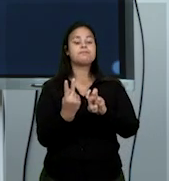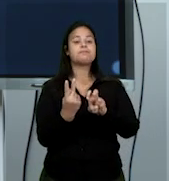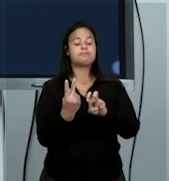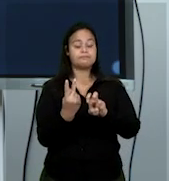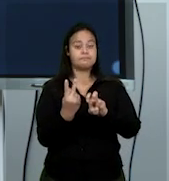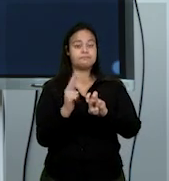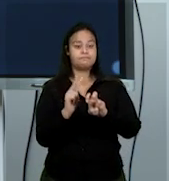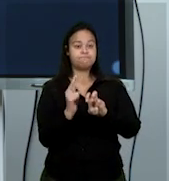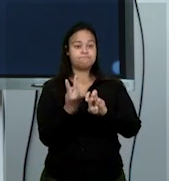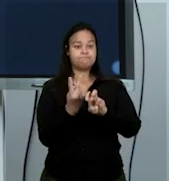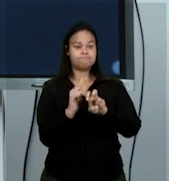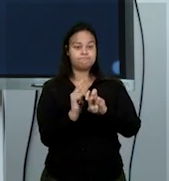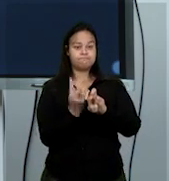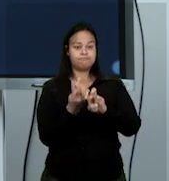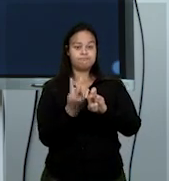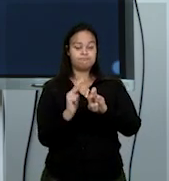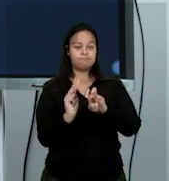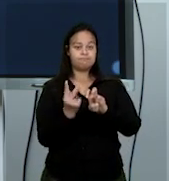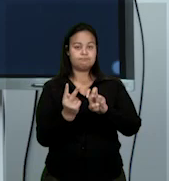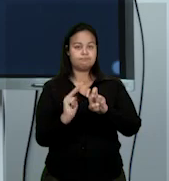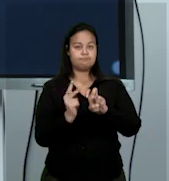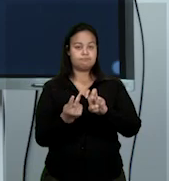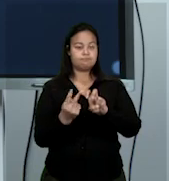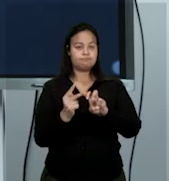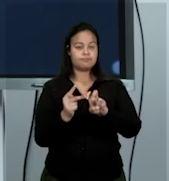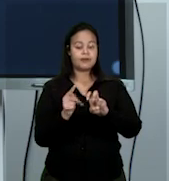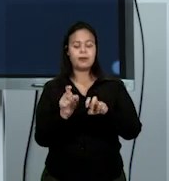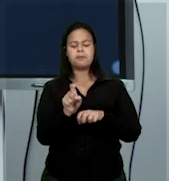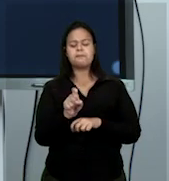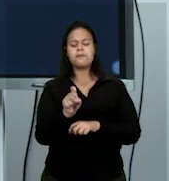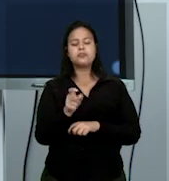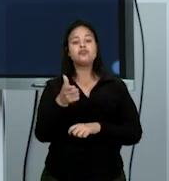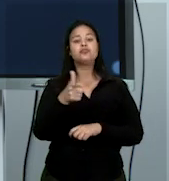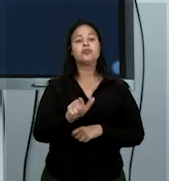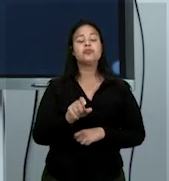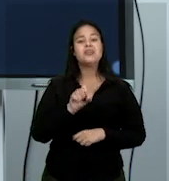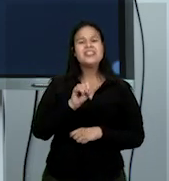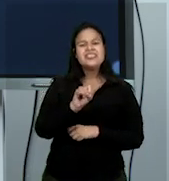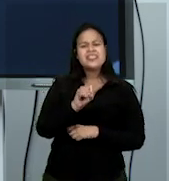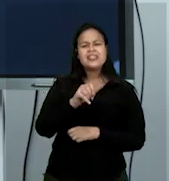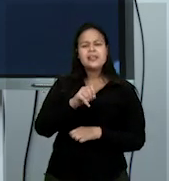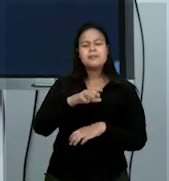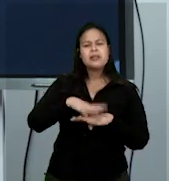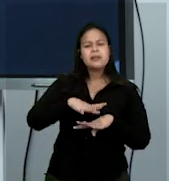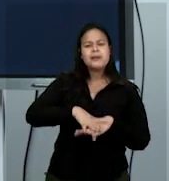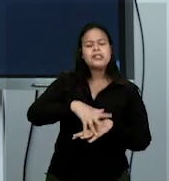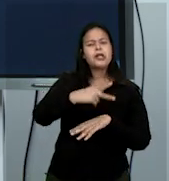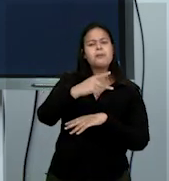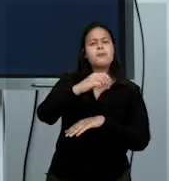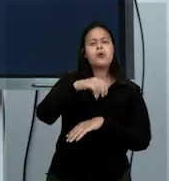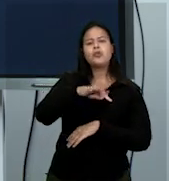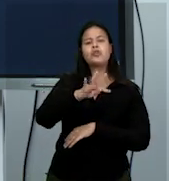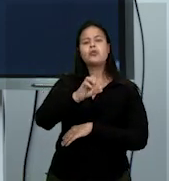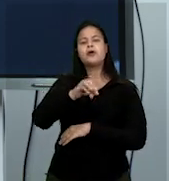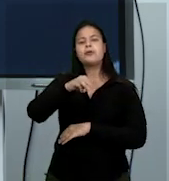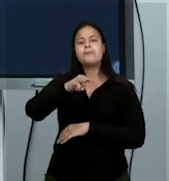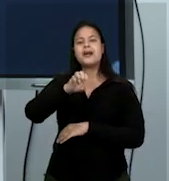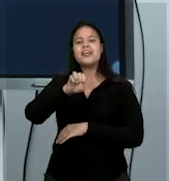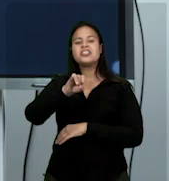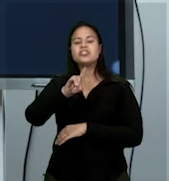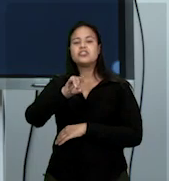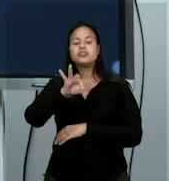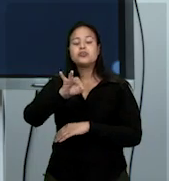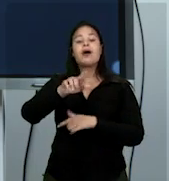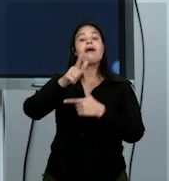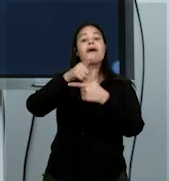que H é ponto médio de novo. Toda hora que ele fala ponto médio, significa que ele está